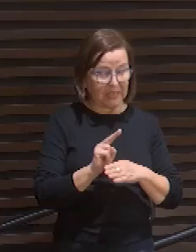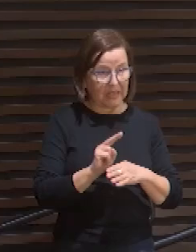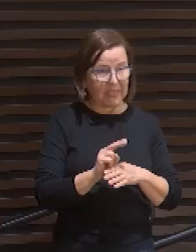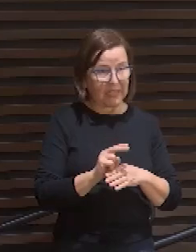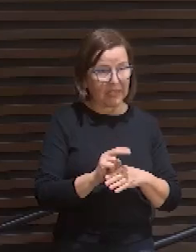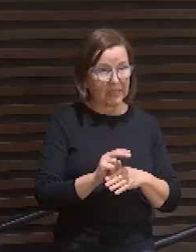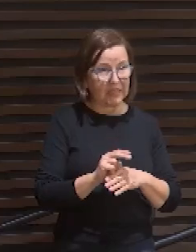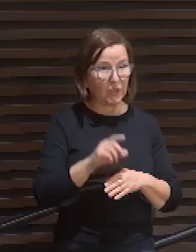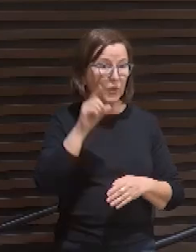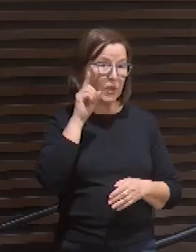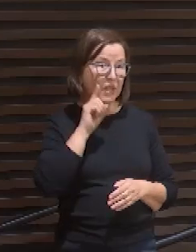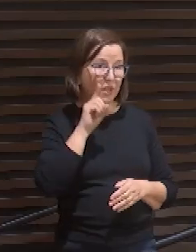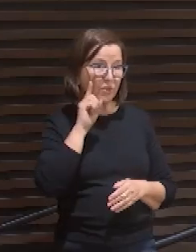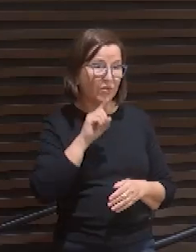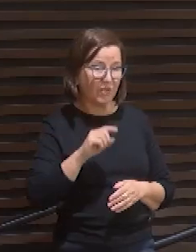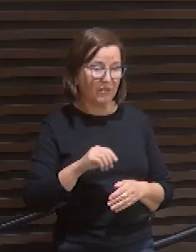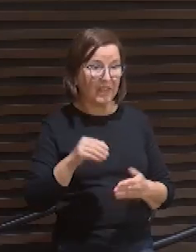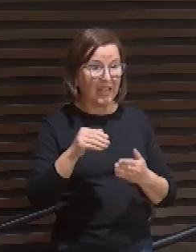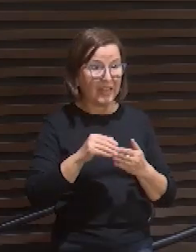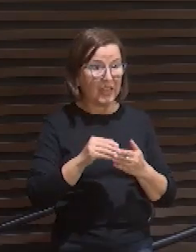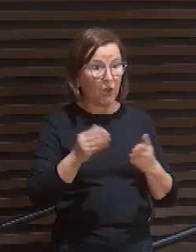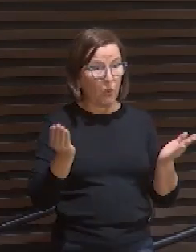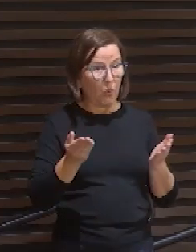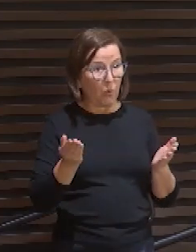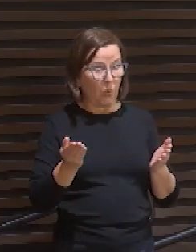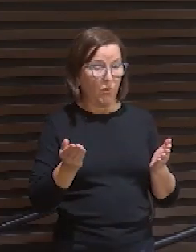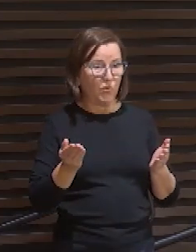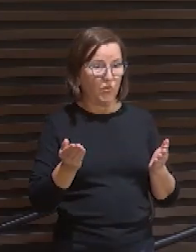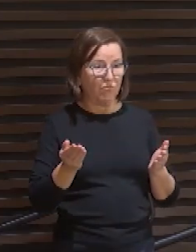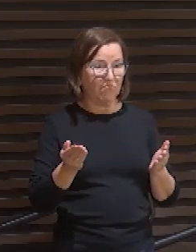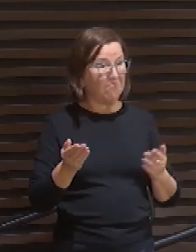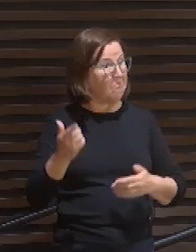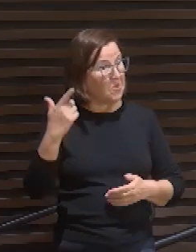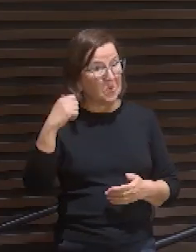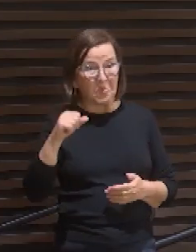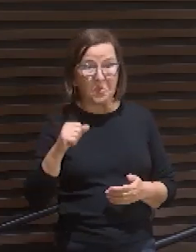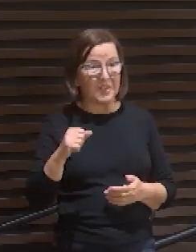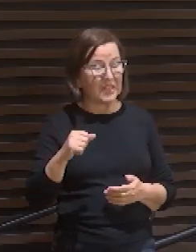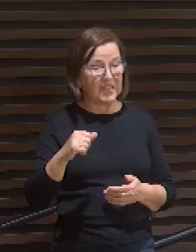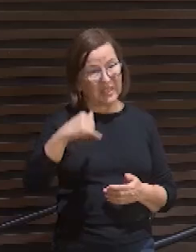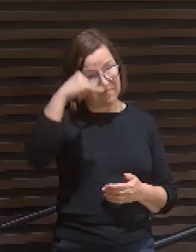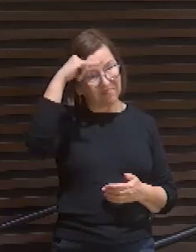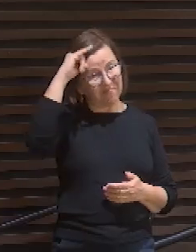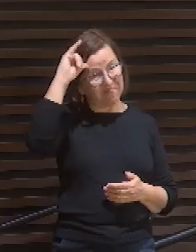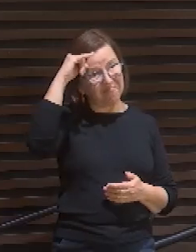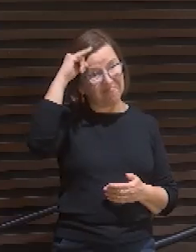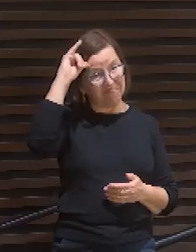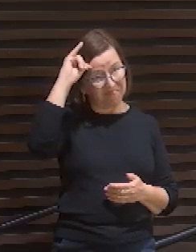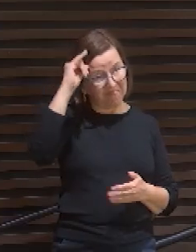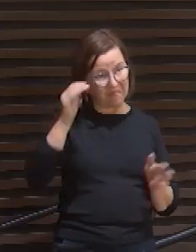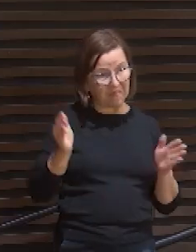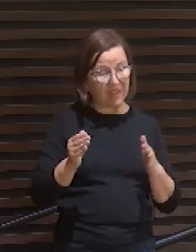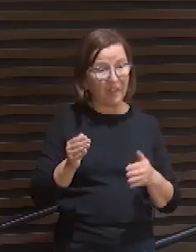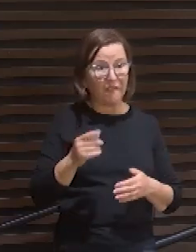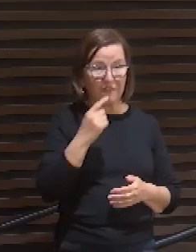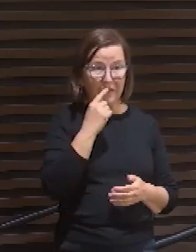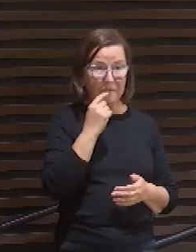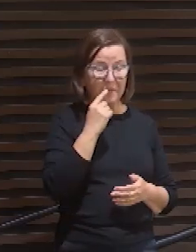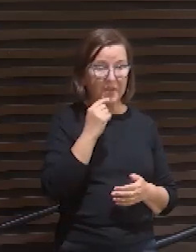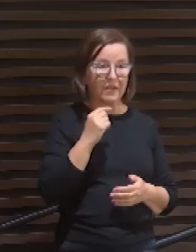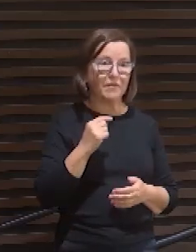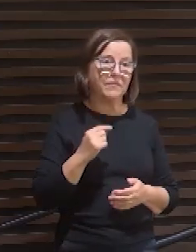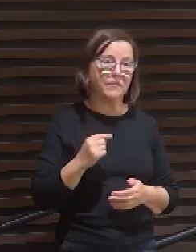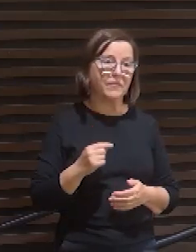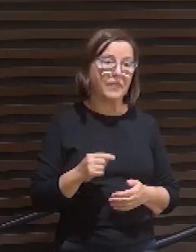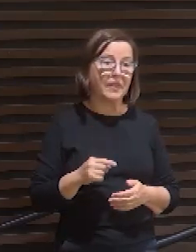Até hoje eles não tinham conseguido uma novilha vermelha, mas foram conseguir 5, e